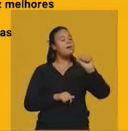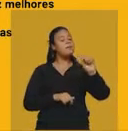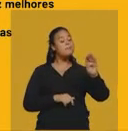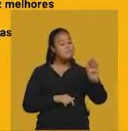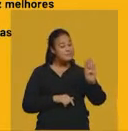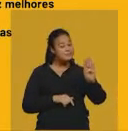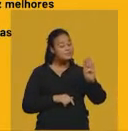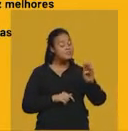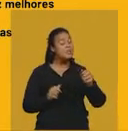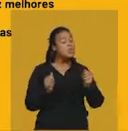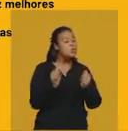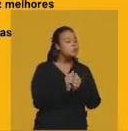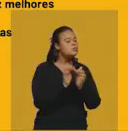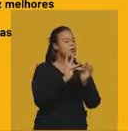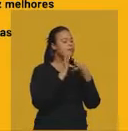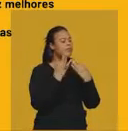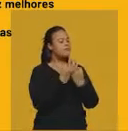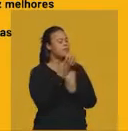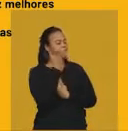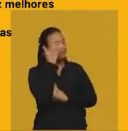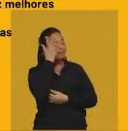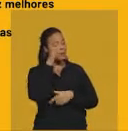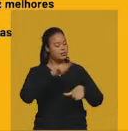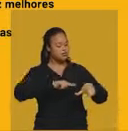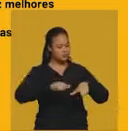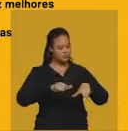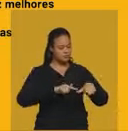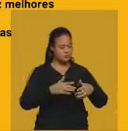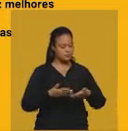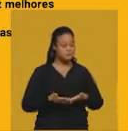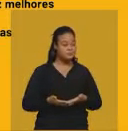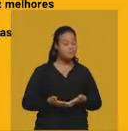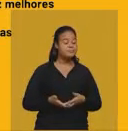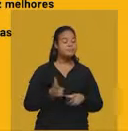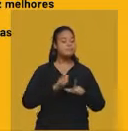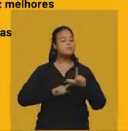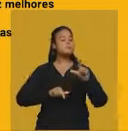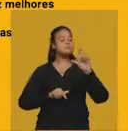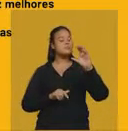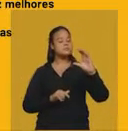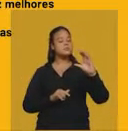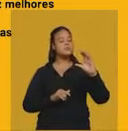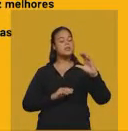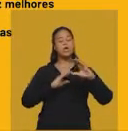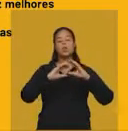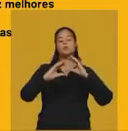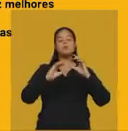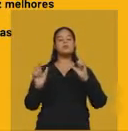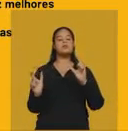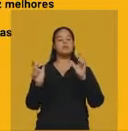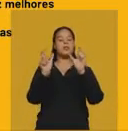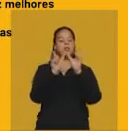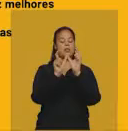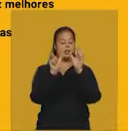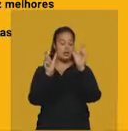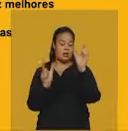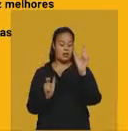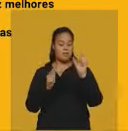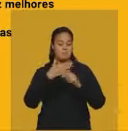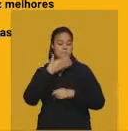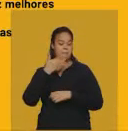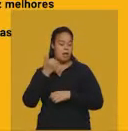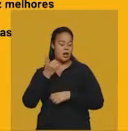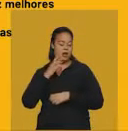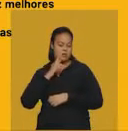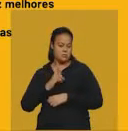família facilita o trabalho. Letra C. A comunicação assíncrona produz melhores resultados.